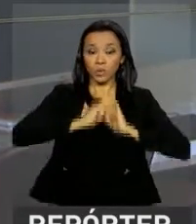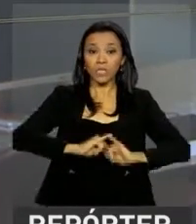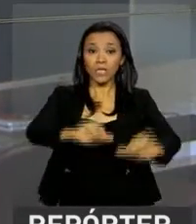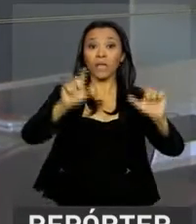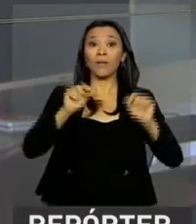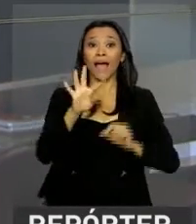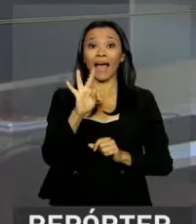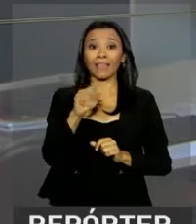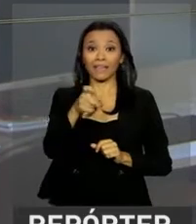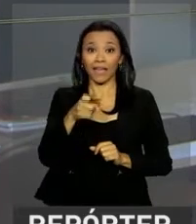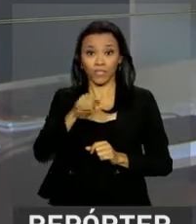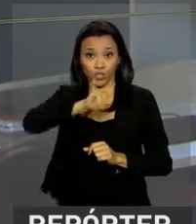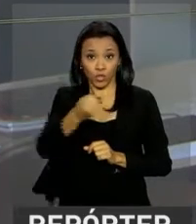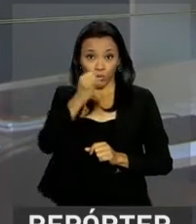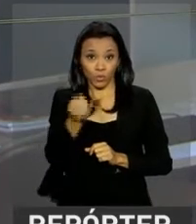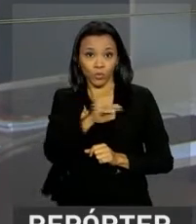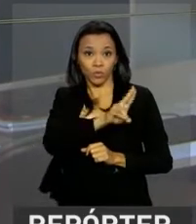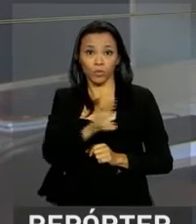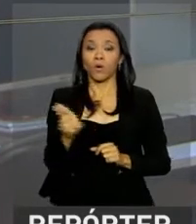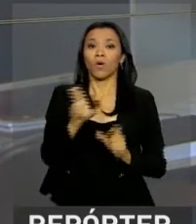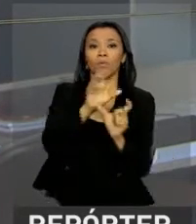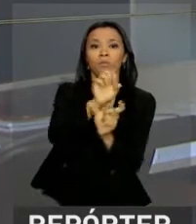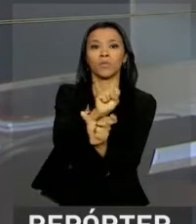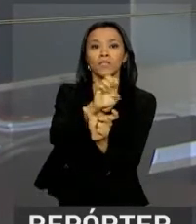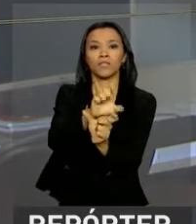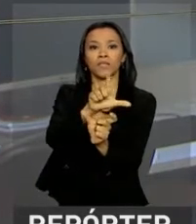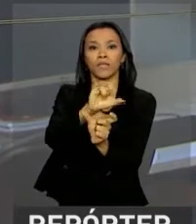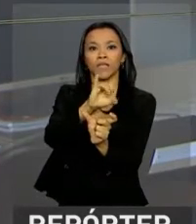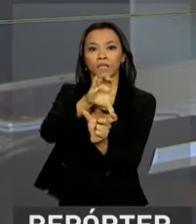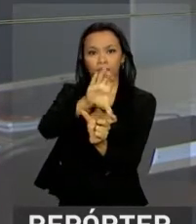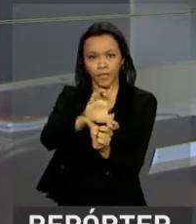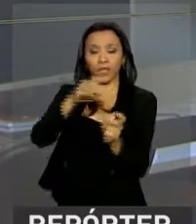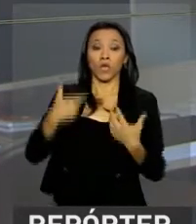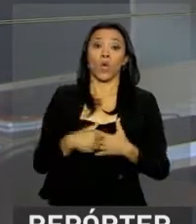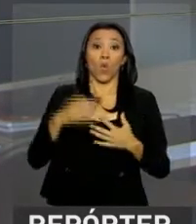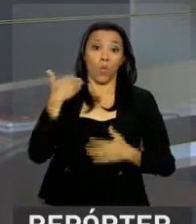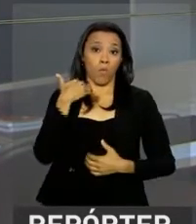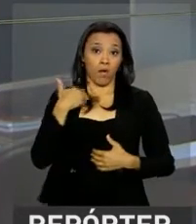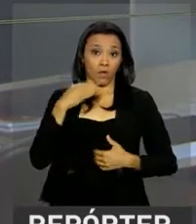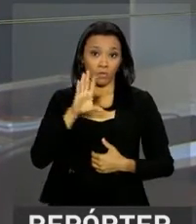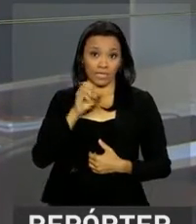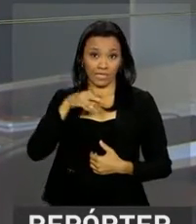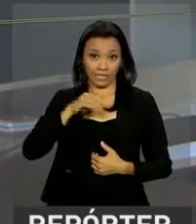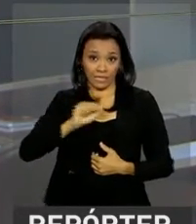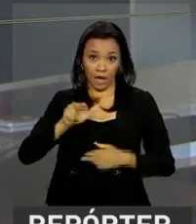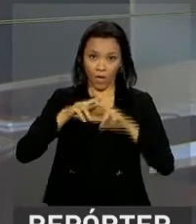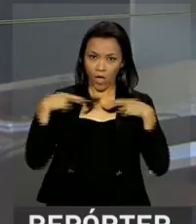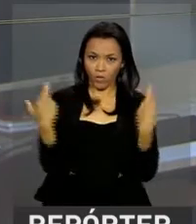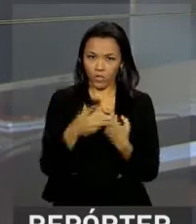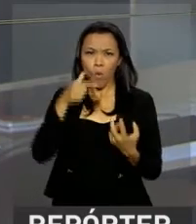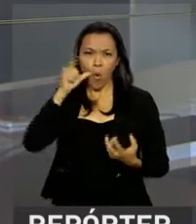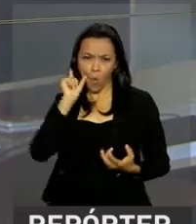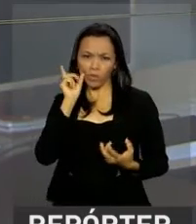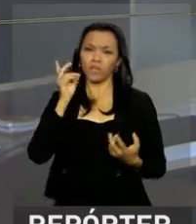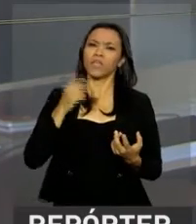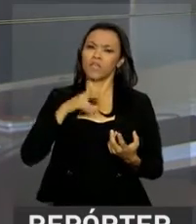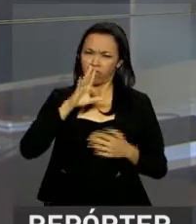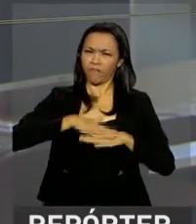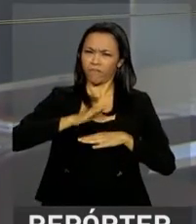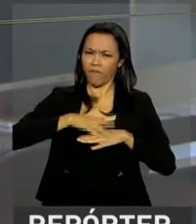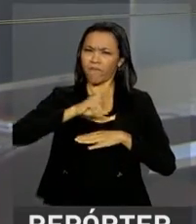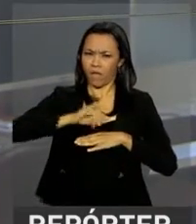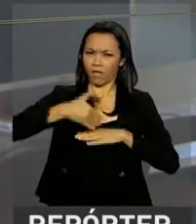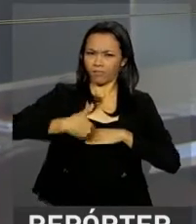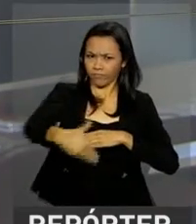juros a selic o comitê de política monetária do banco central está em reunião desde ontem e deve comunicar a decisão no fim do